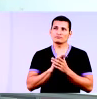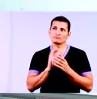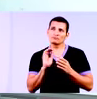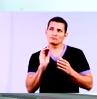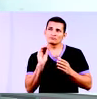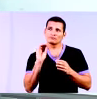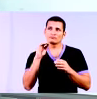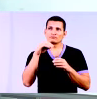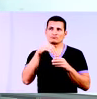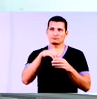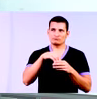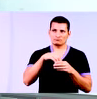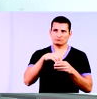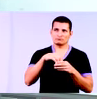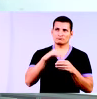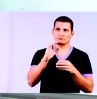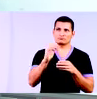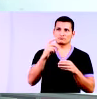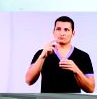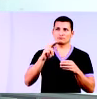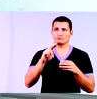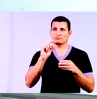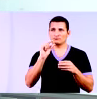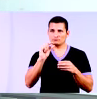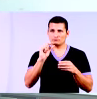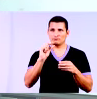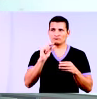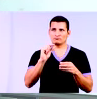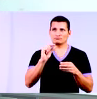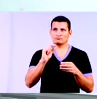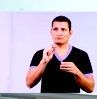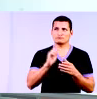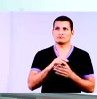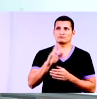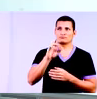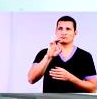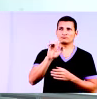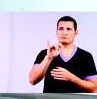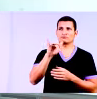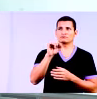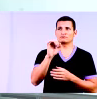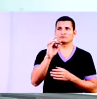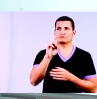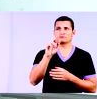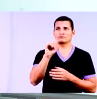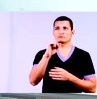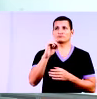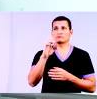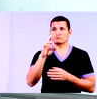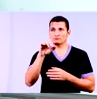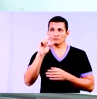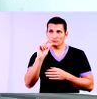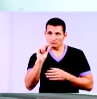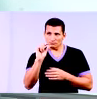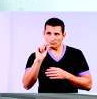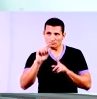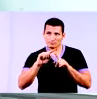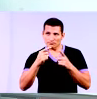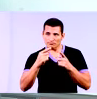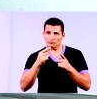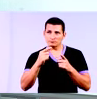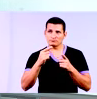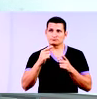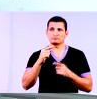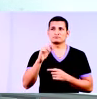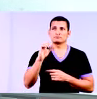memória dentro do processador. Além do registrador, que é muito pequeno, puseram uma memória mais lenta um pouquinho que o registrador, mais